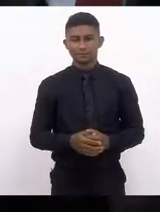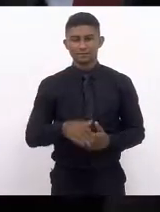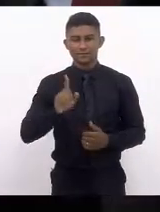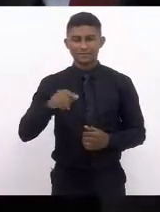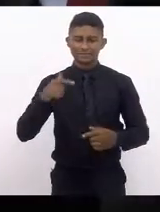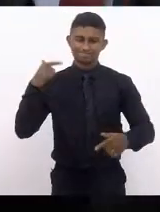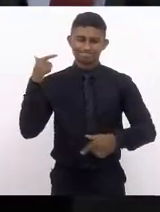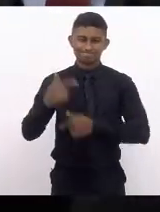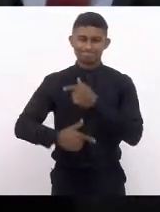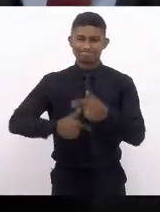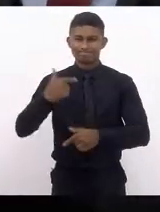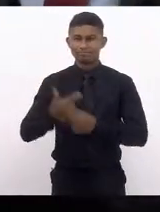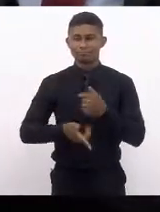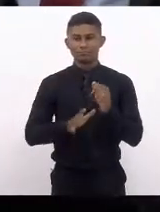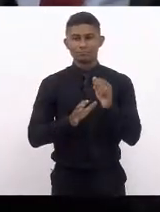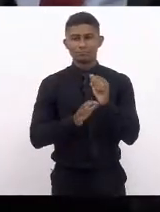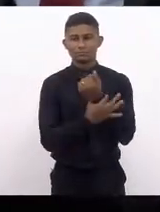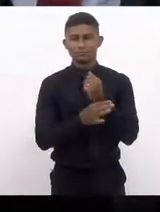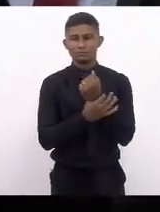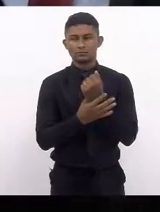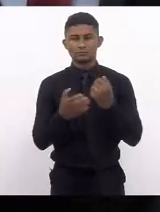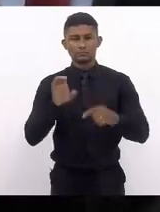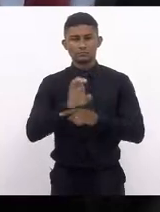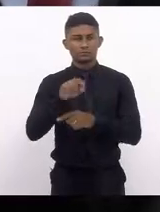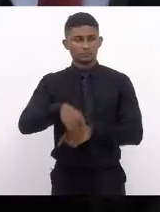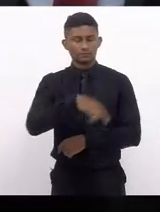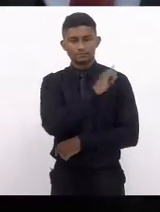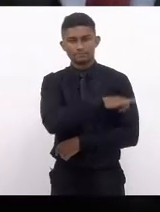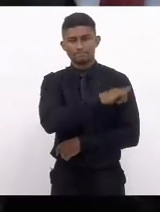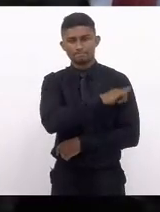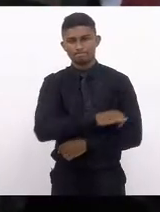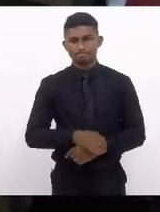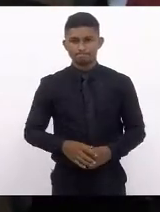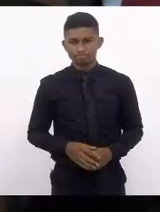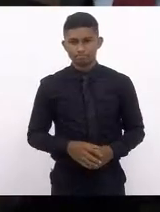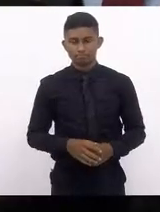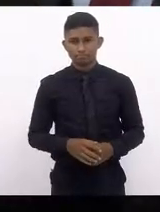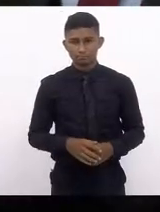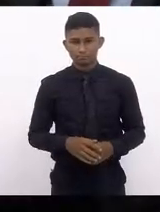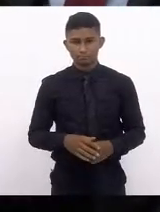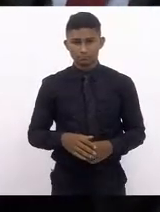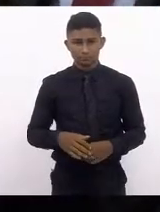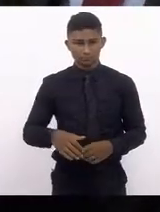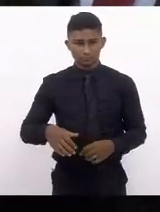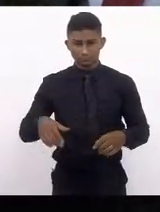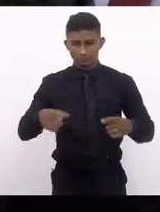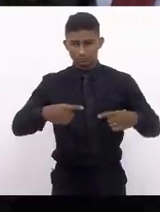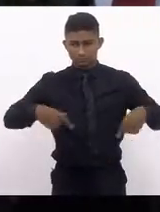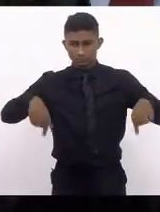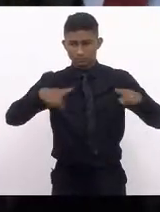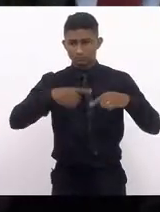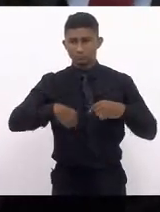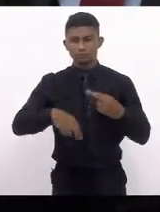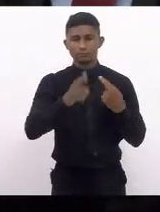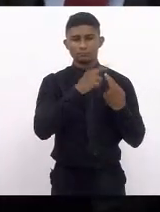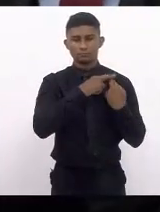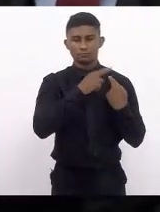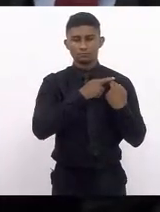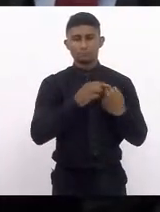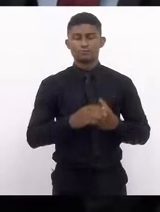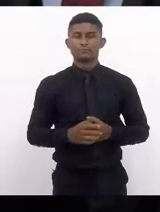serviço de segurança pública do Estado do Rio de Janeiro aqui todos nós somos responsáveis